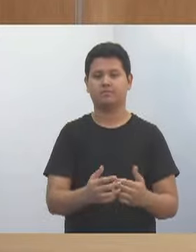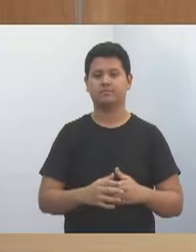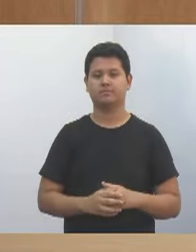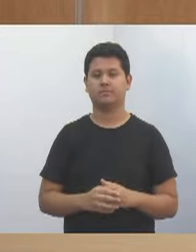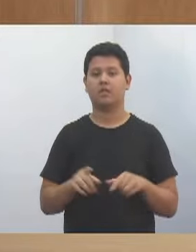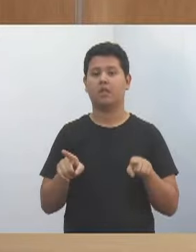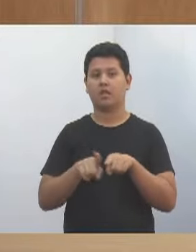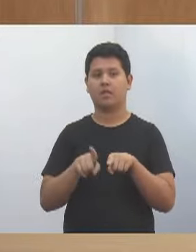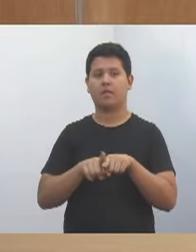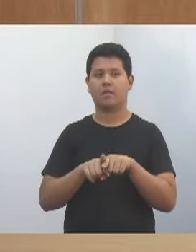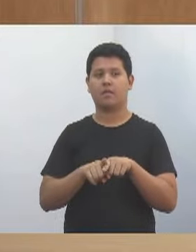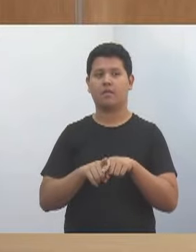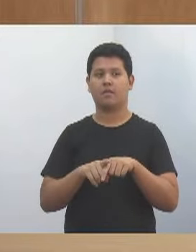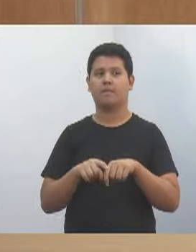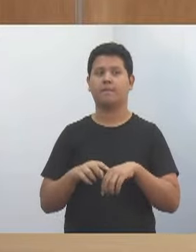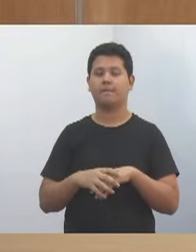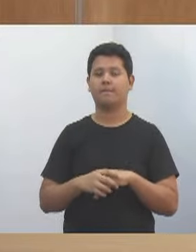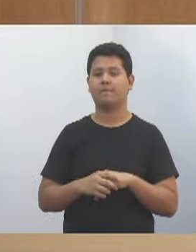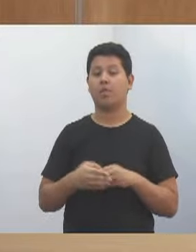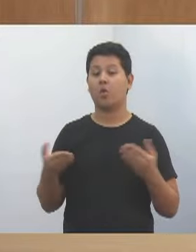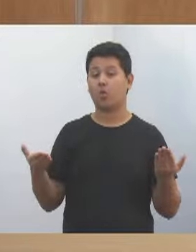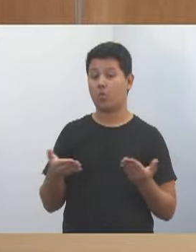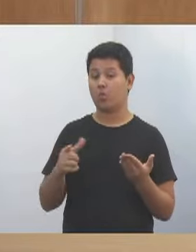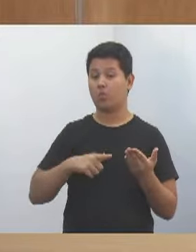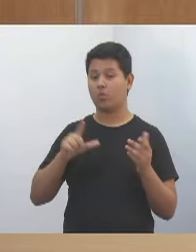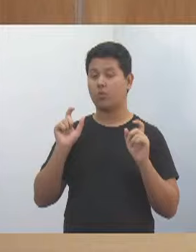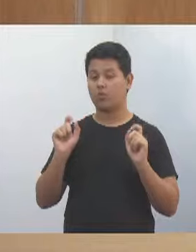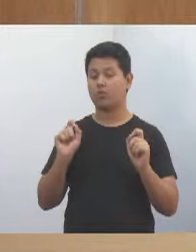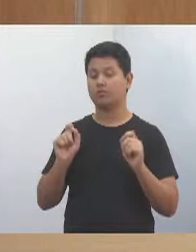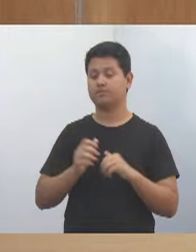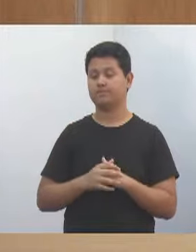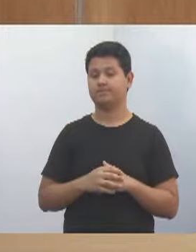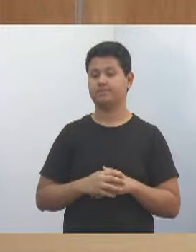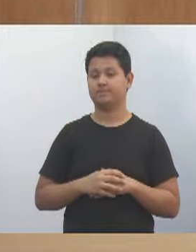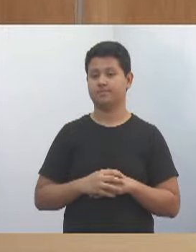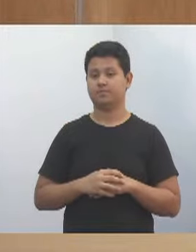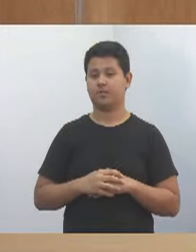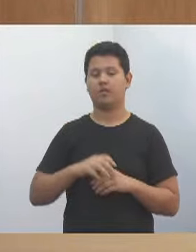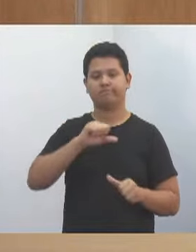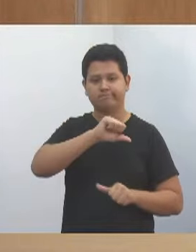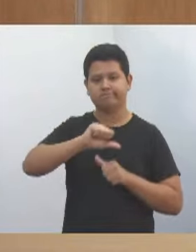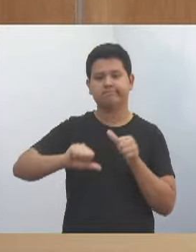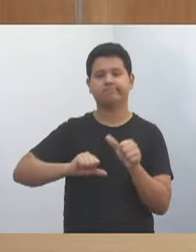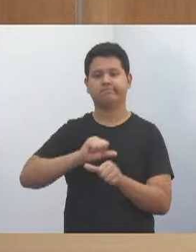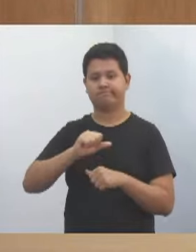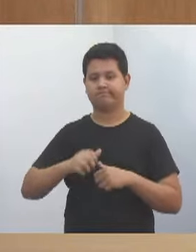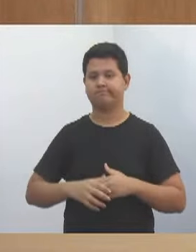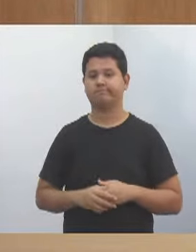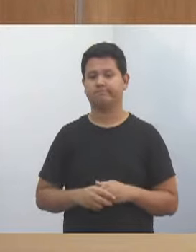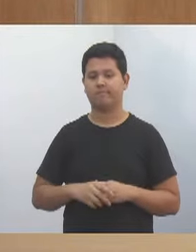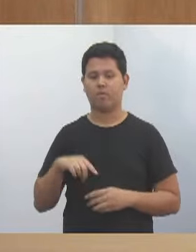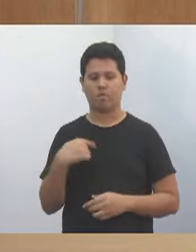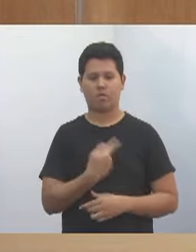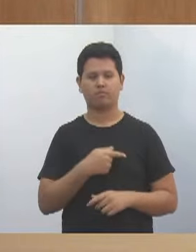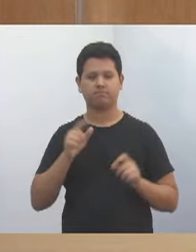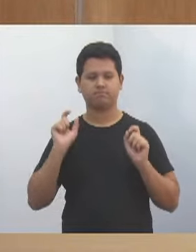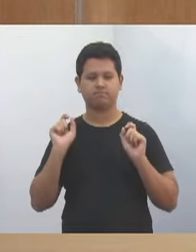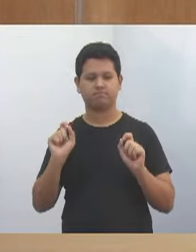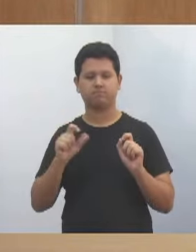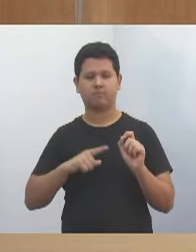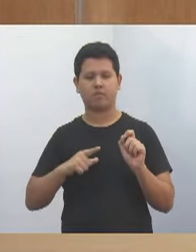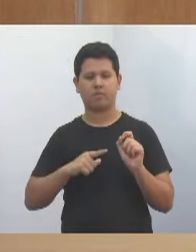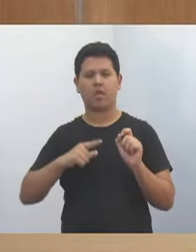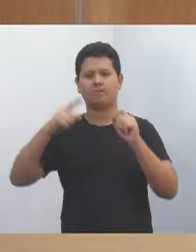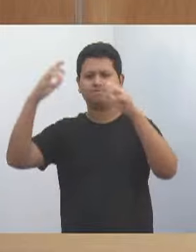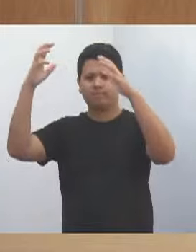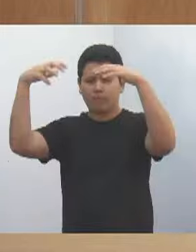E o tempo hoje, aliás, os tempos hoje estão mudando. Nós estamos tendo, em período